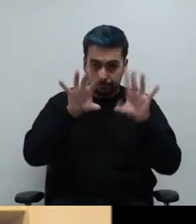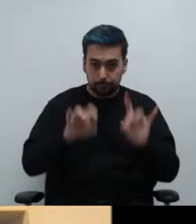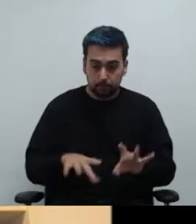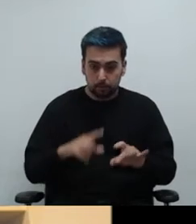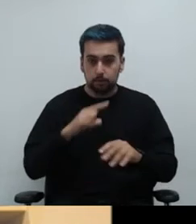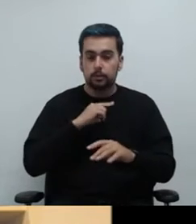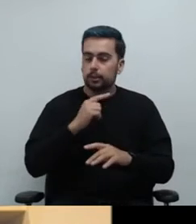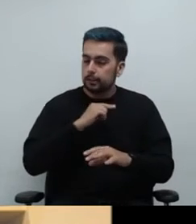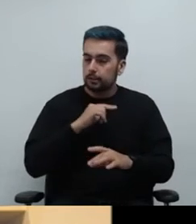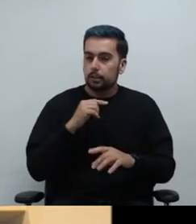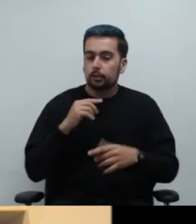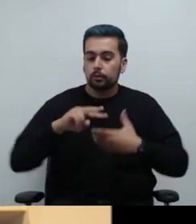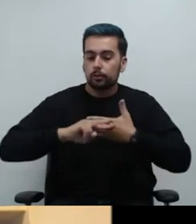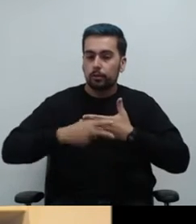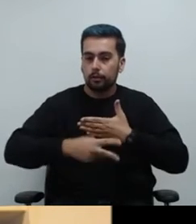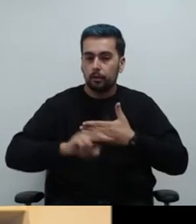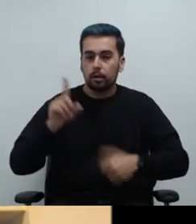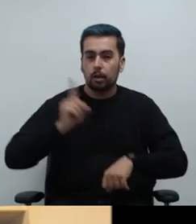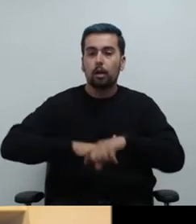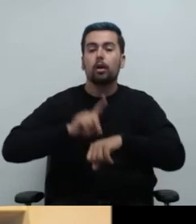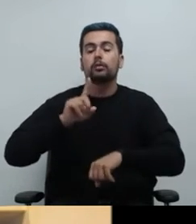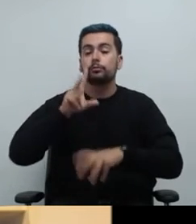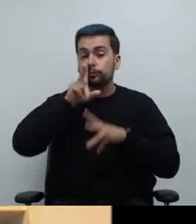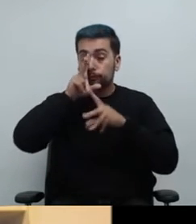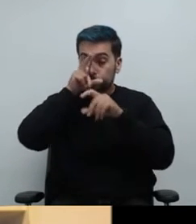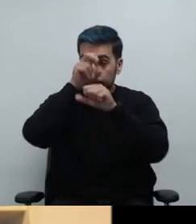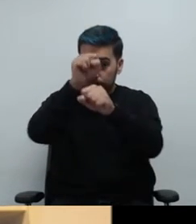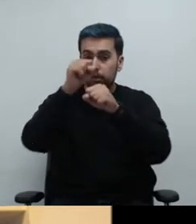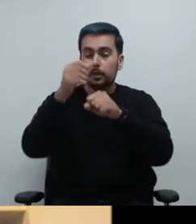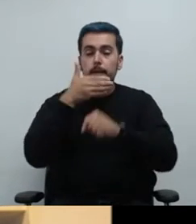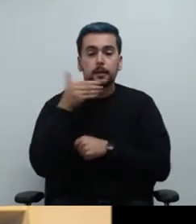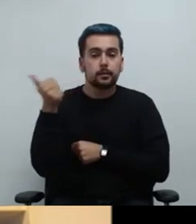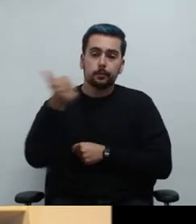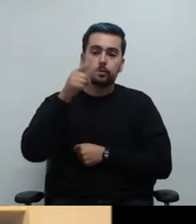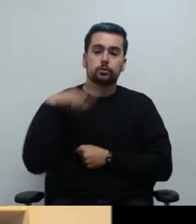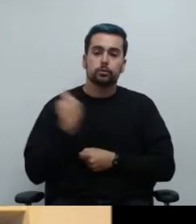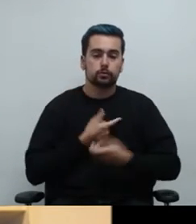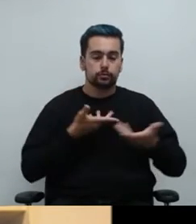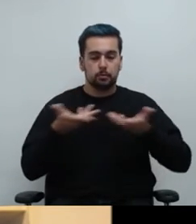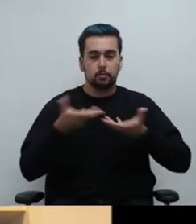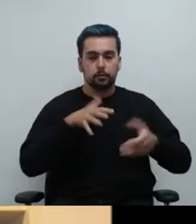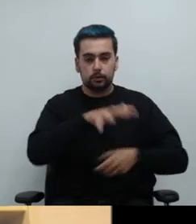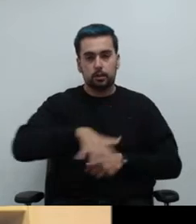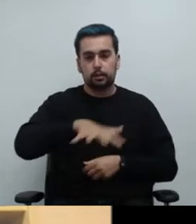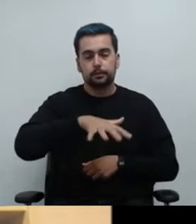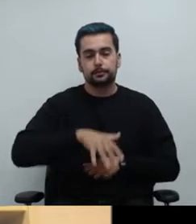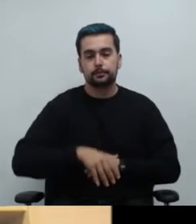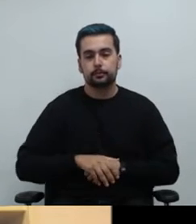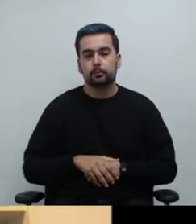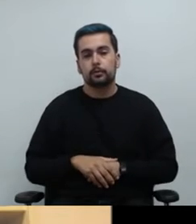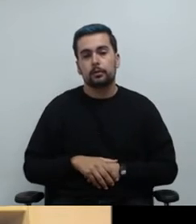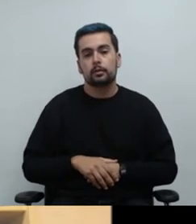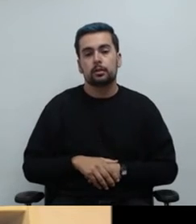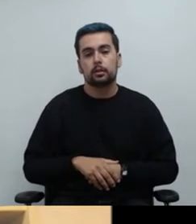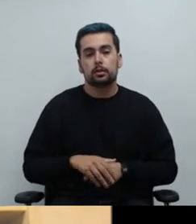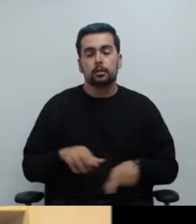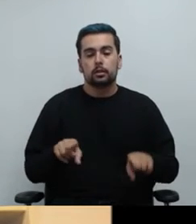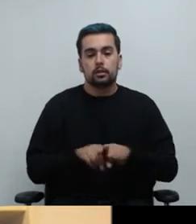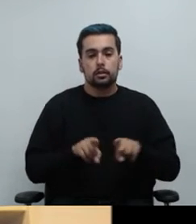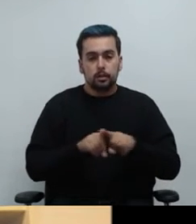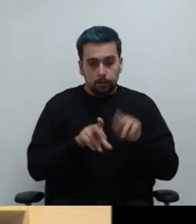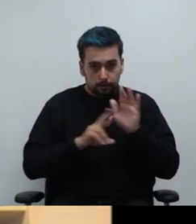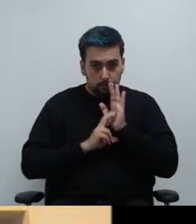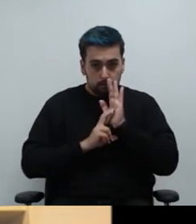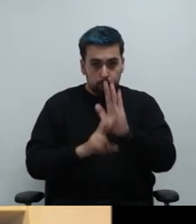consequência imediata o fortalecimento e o aprimoramento de nossa atuação nessa área, além de representar